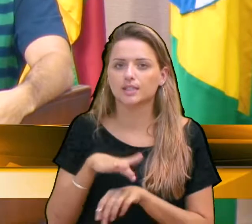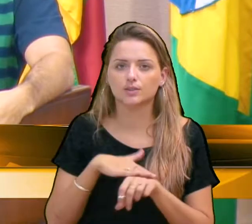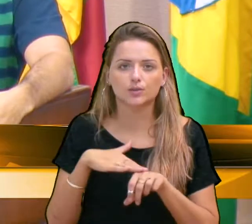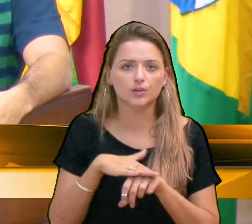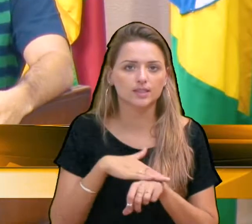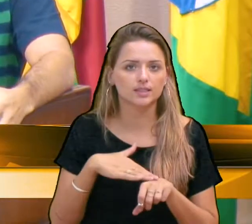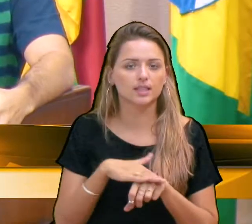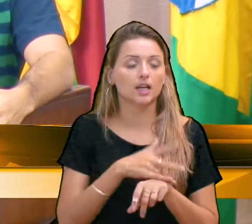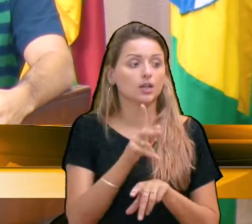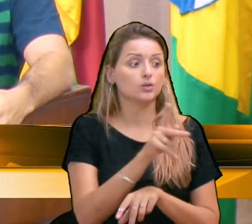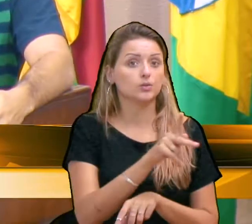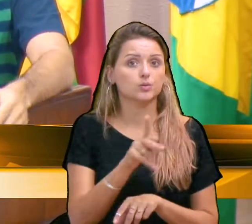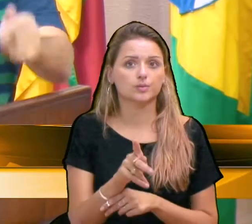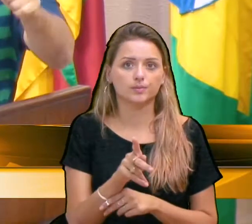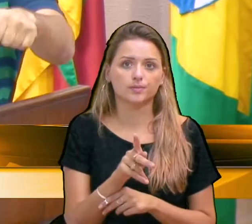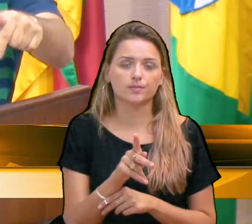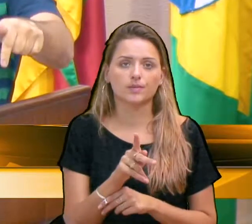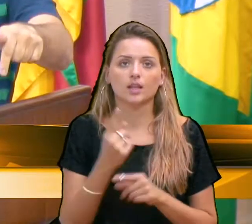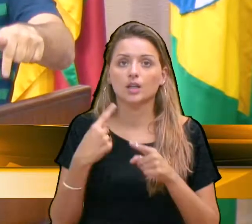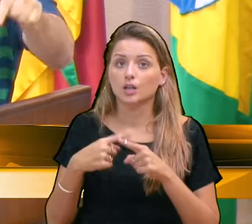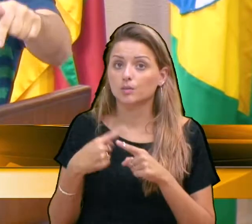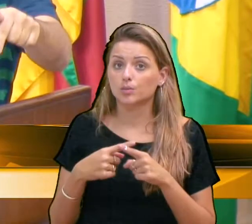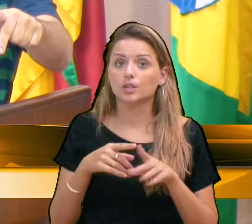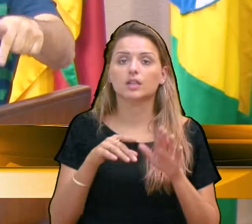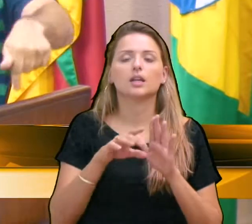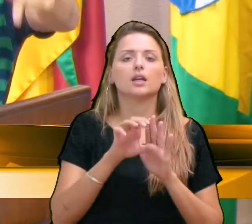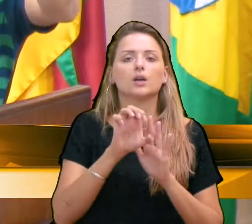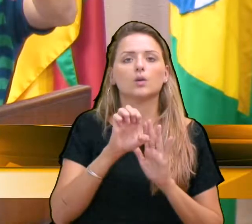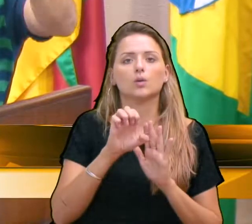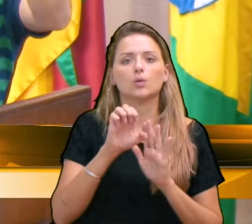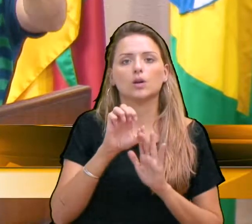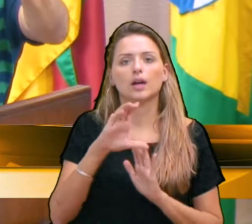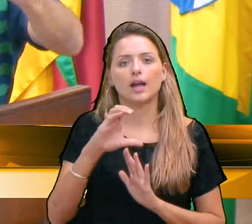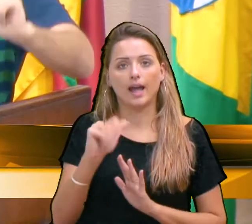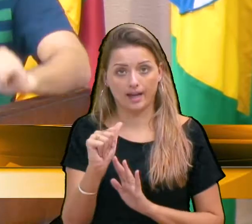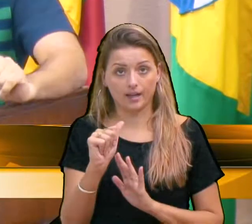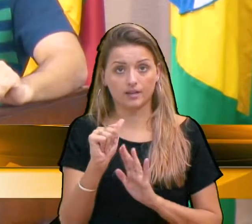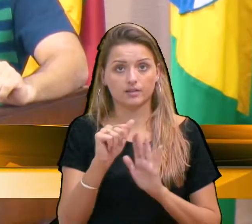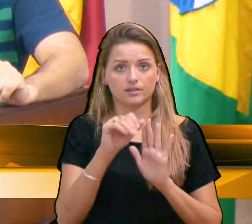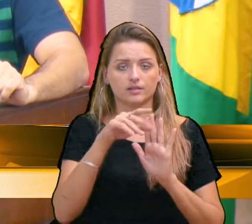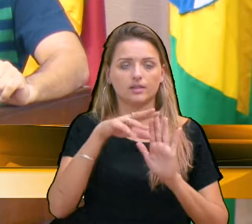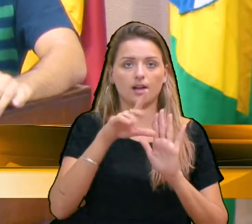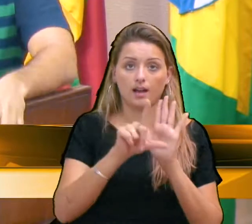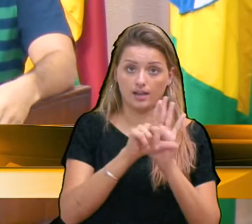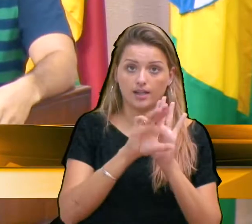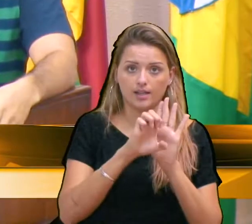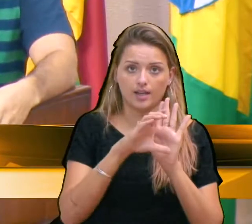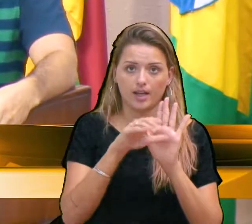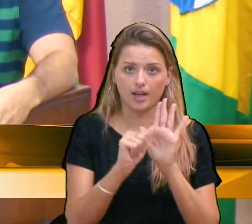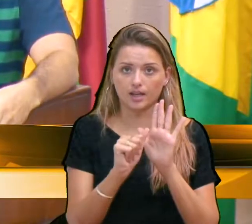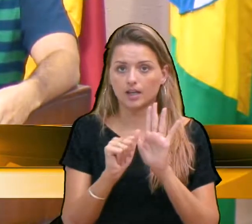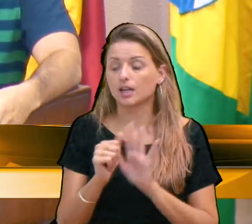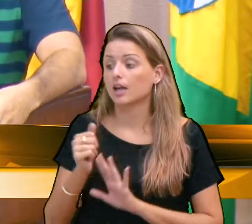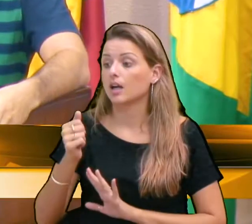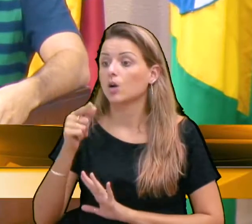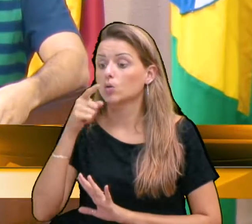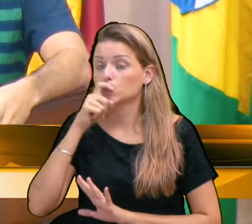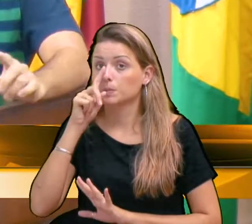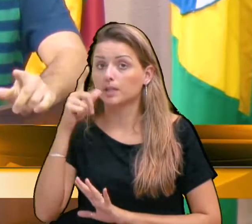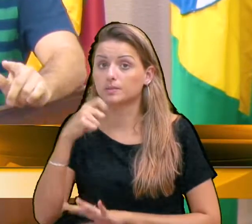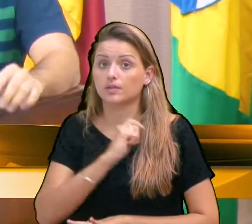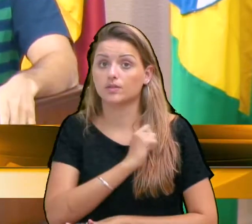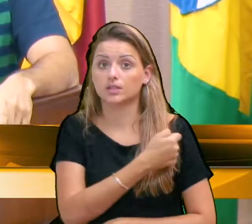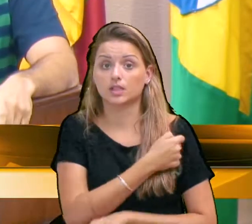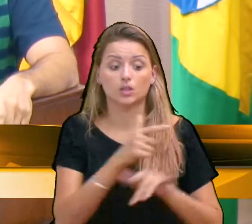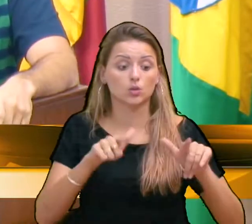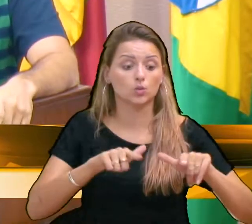com os professores, porque está no estatuto da criança e do adolescente que o pai tem que fiscalizar a criança não ir nesses locais de risco, que